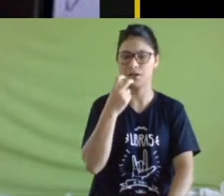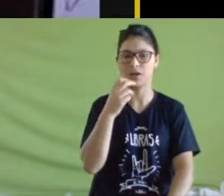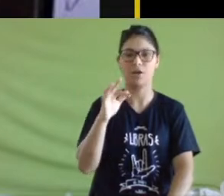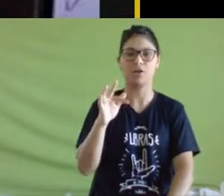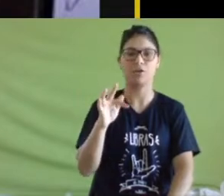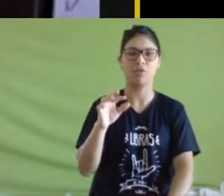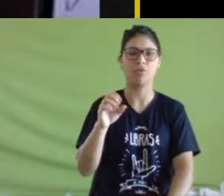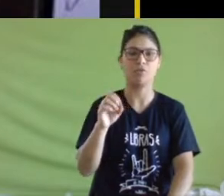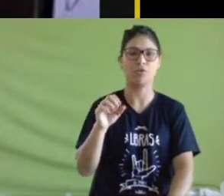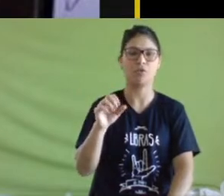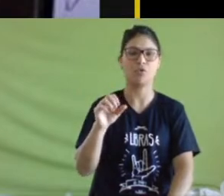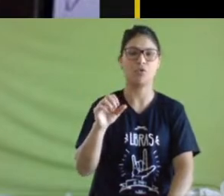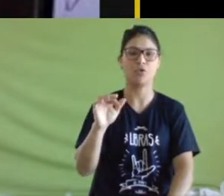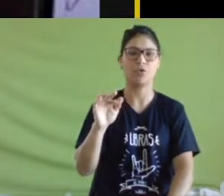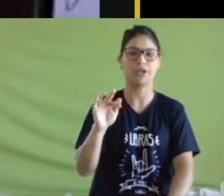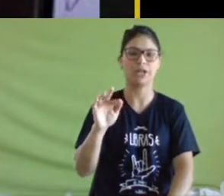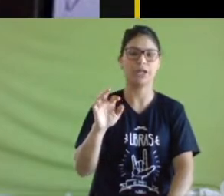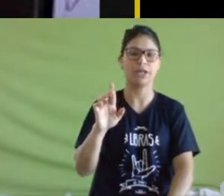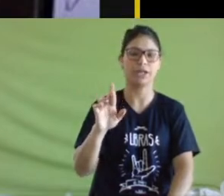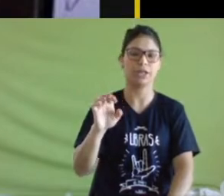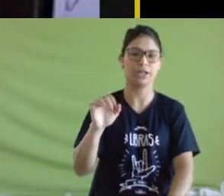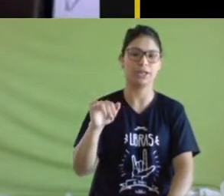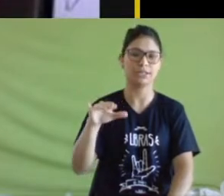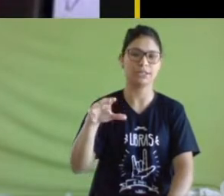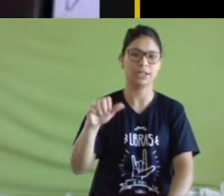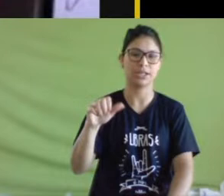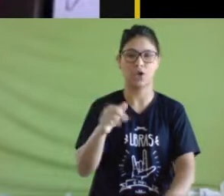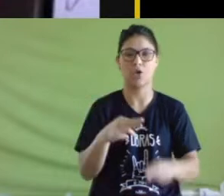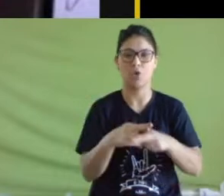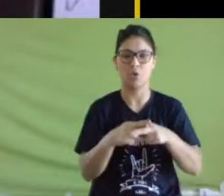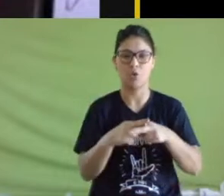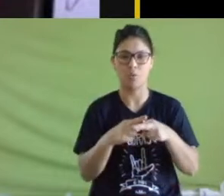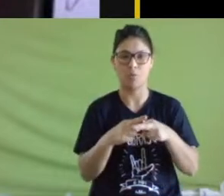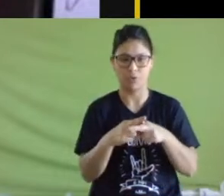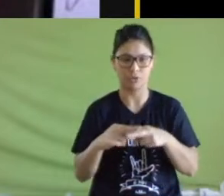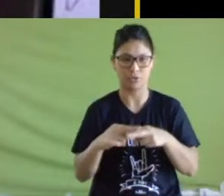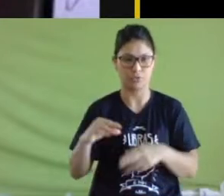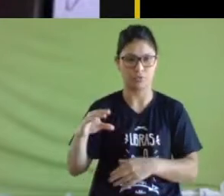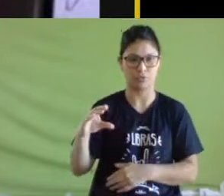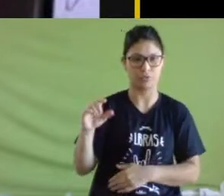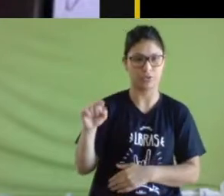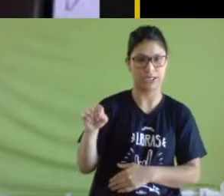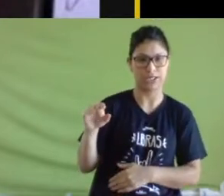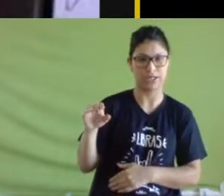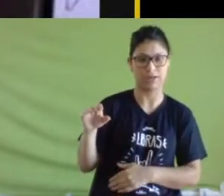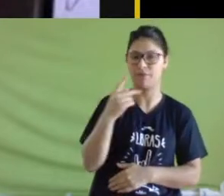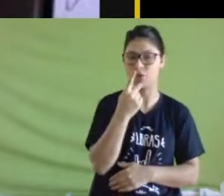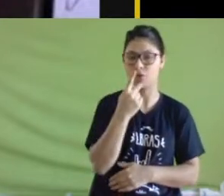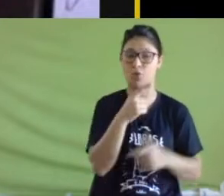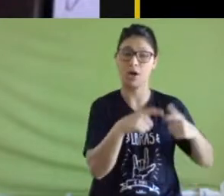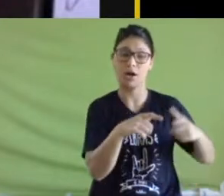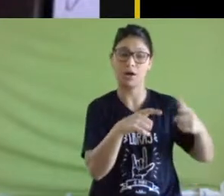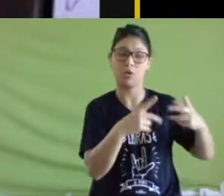do fórum romano. E o Cícero definiu os lugares comuns do Aristóteles como